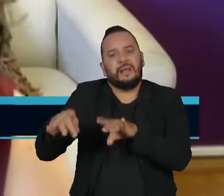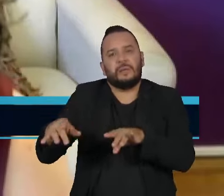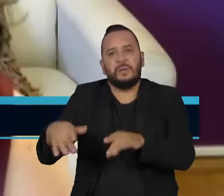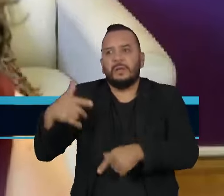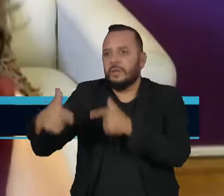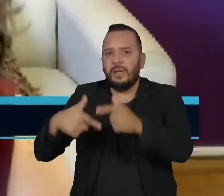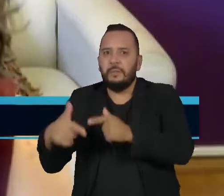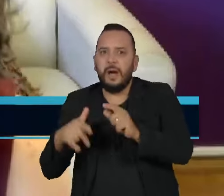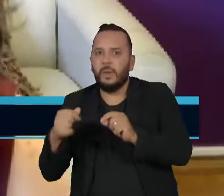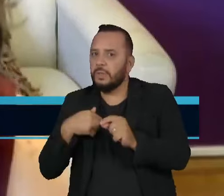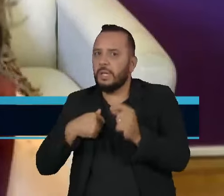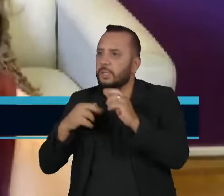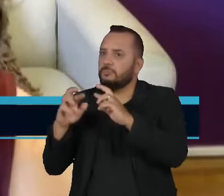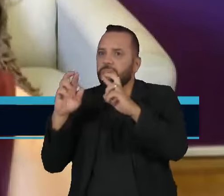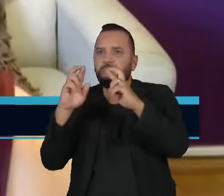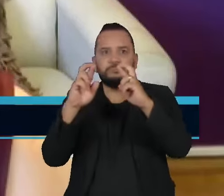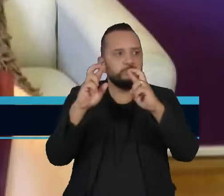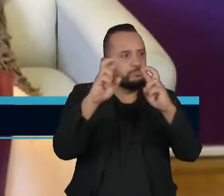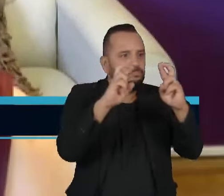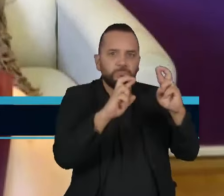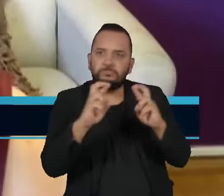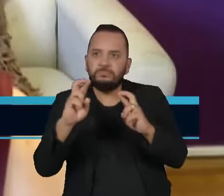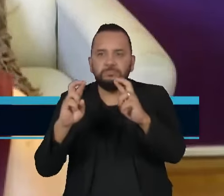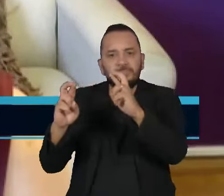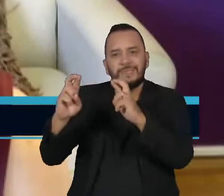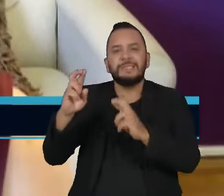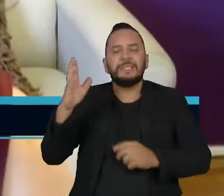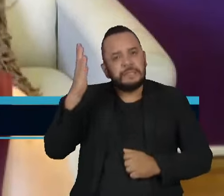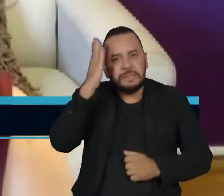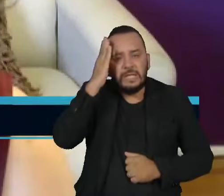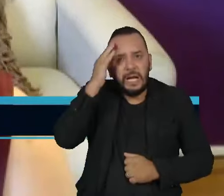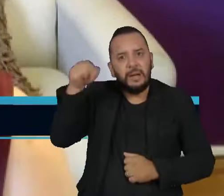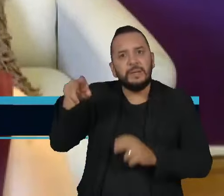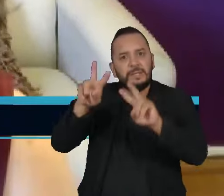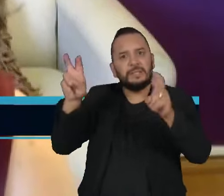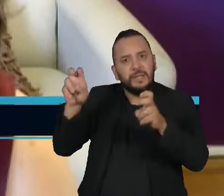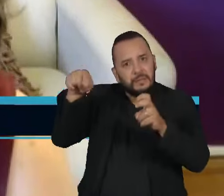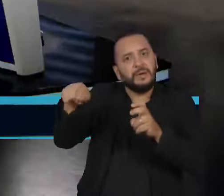diretamente alocadas com esses assuntos, esses temas.